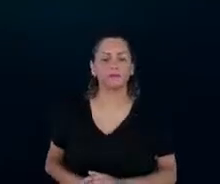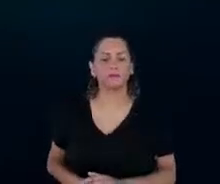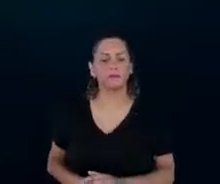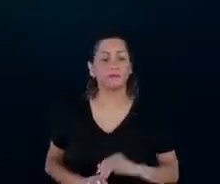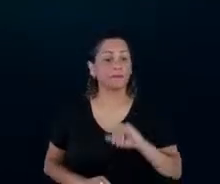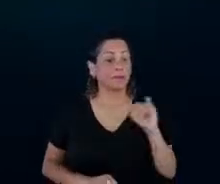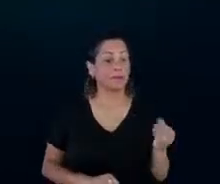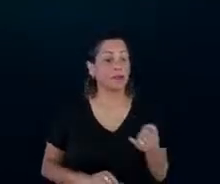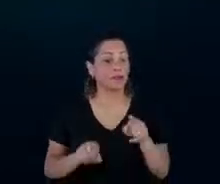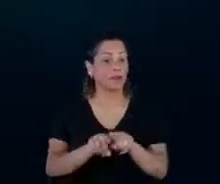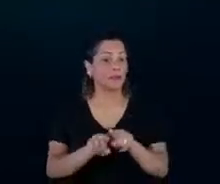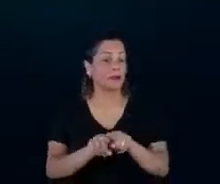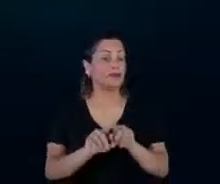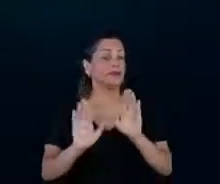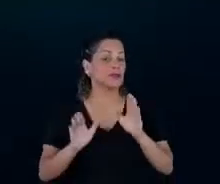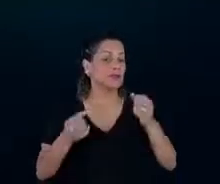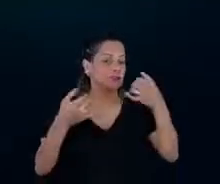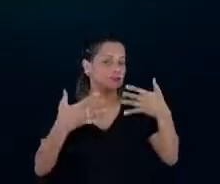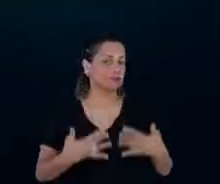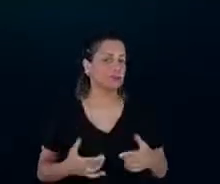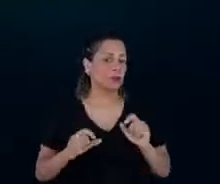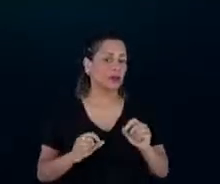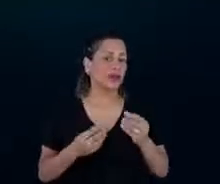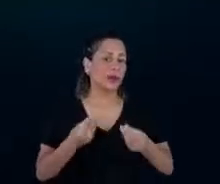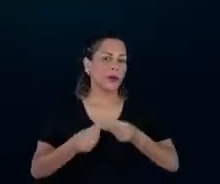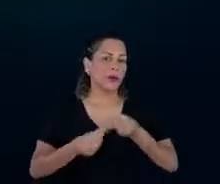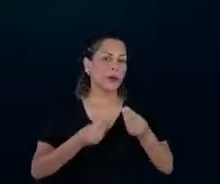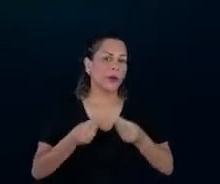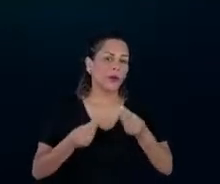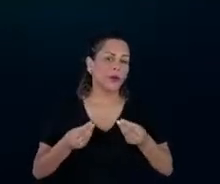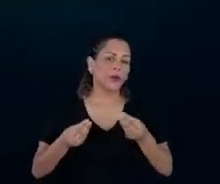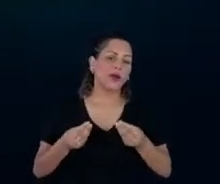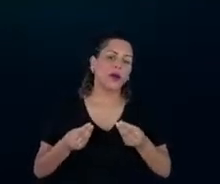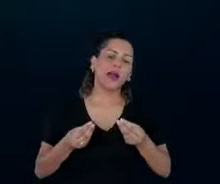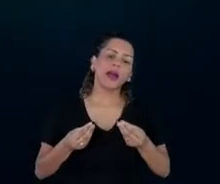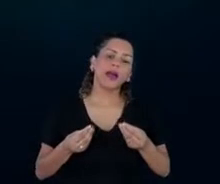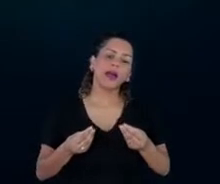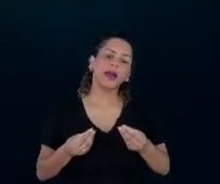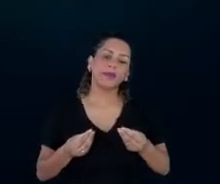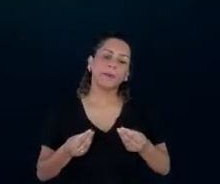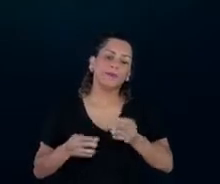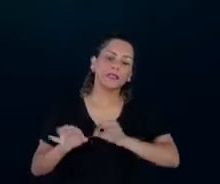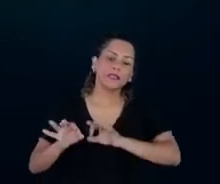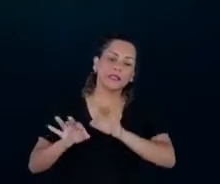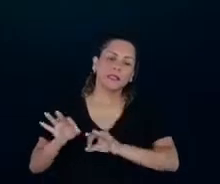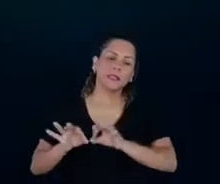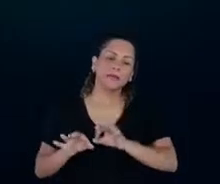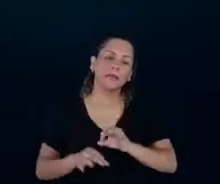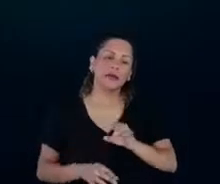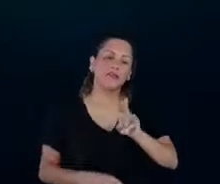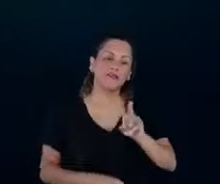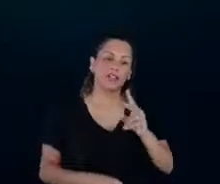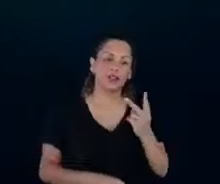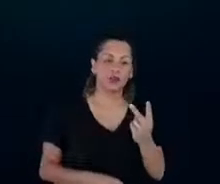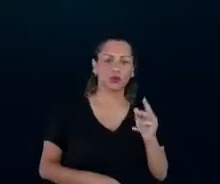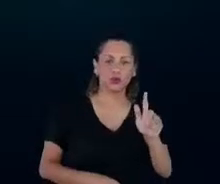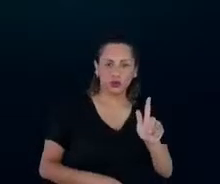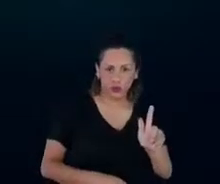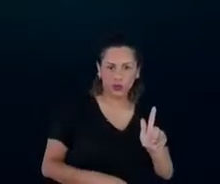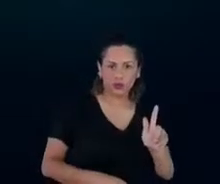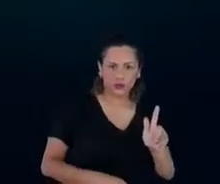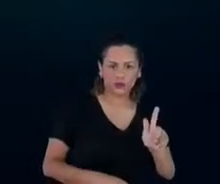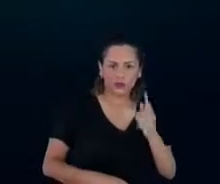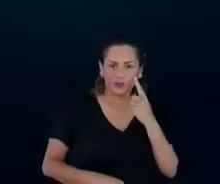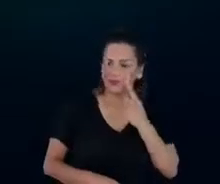hoje a explicação, vou falar um pouquinho sobre o sistema V2G. Tá? É só um slide. Então, basicamente, o